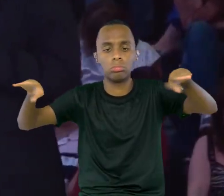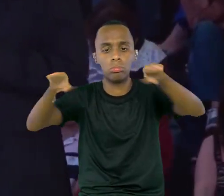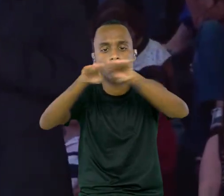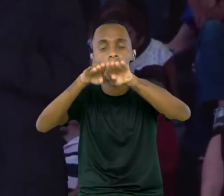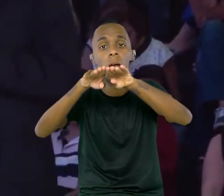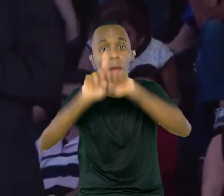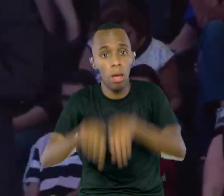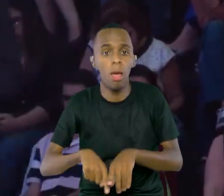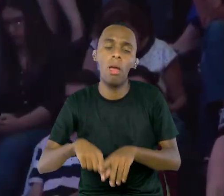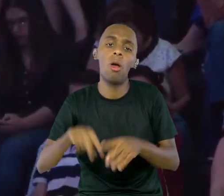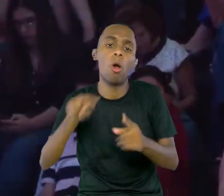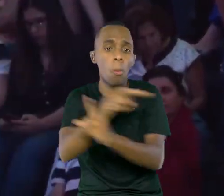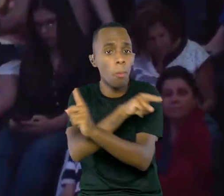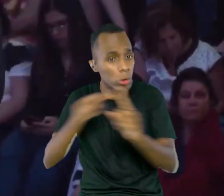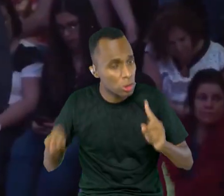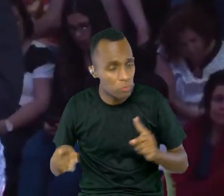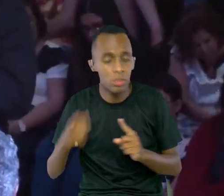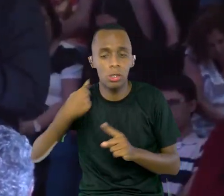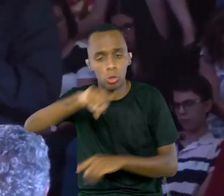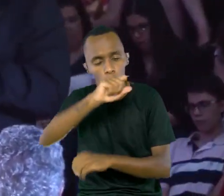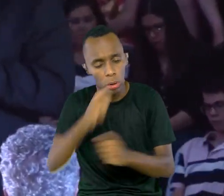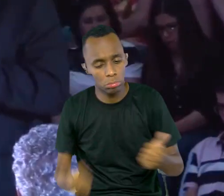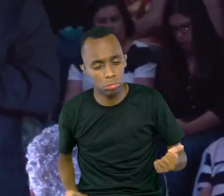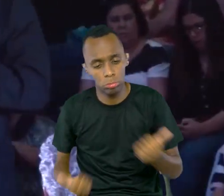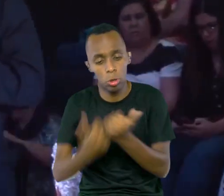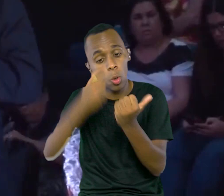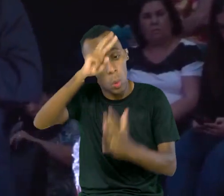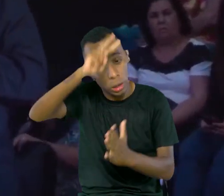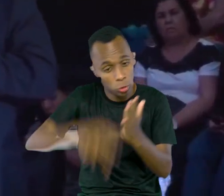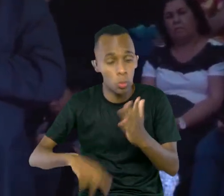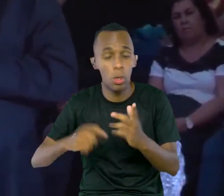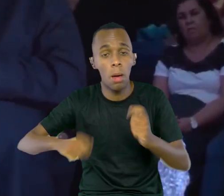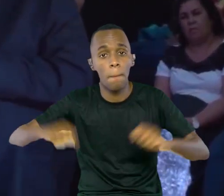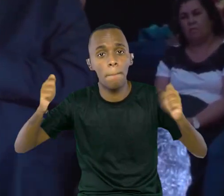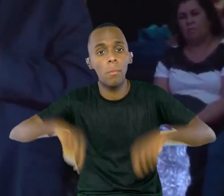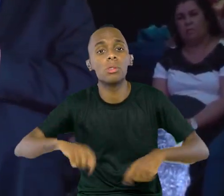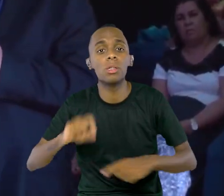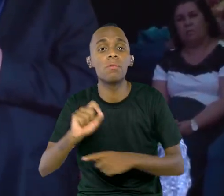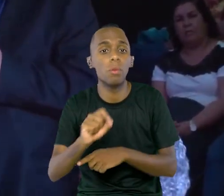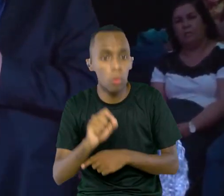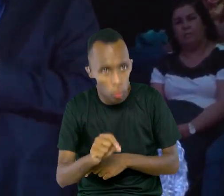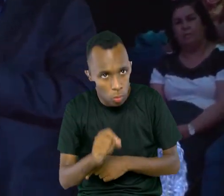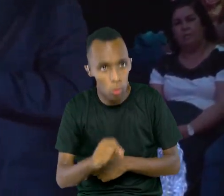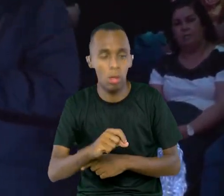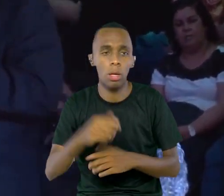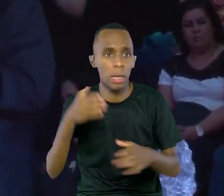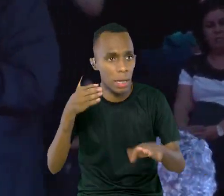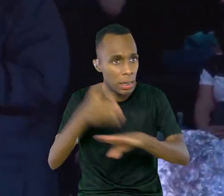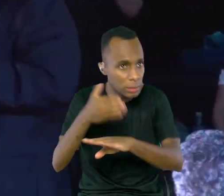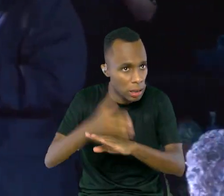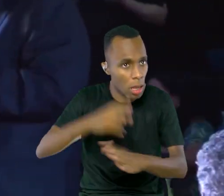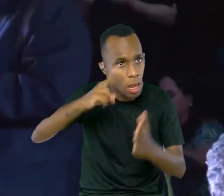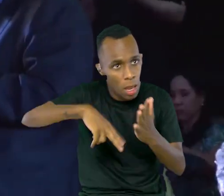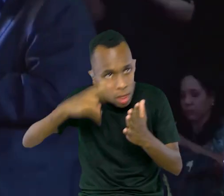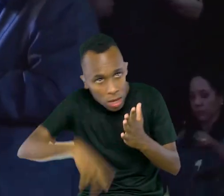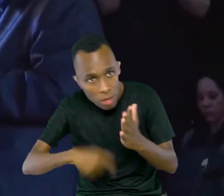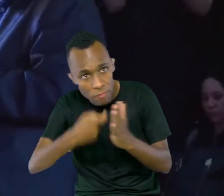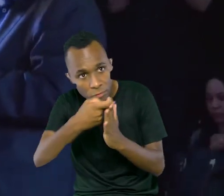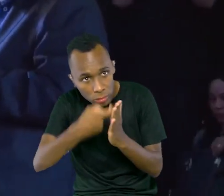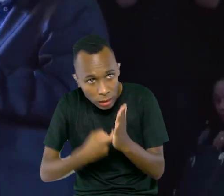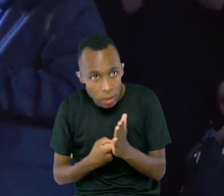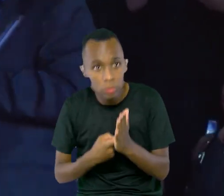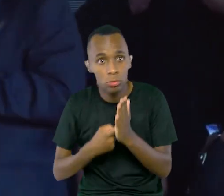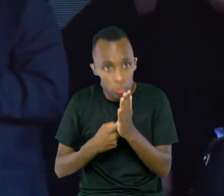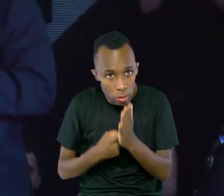mesma altura, acho que a leitura, ela nos ajuda quando nós somos capazes de ter acesso a livros,